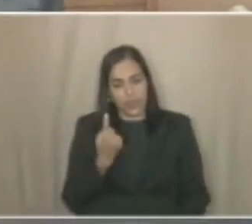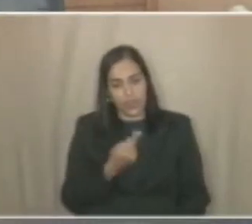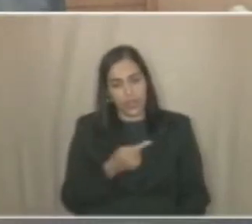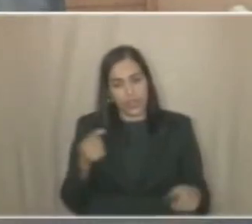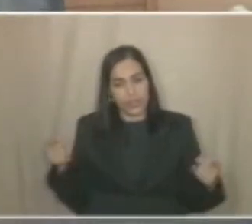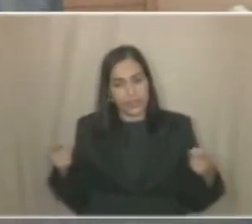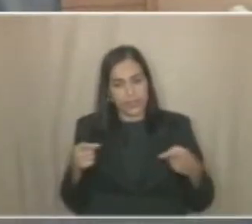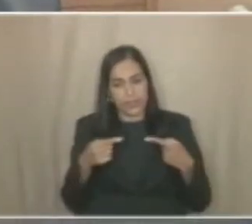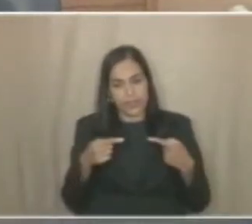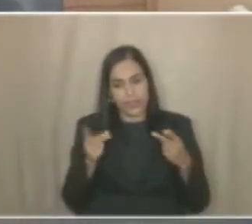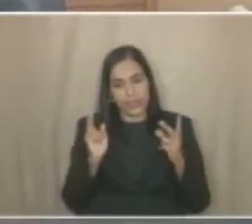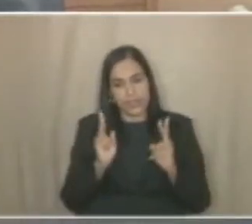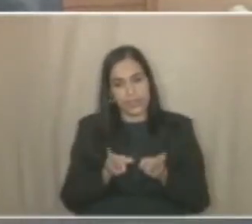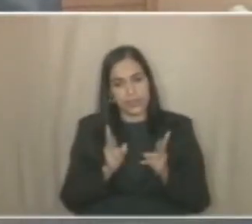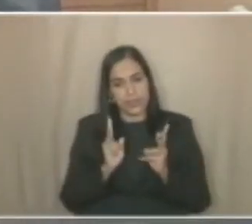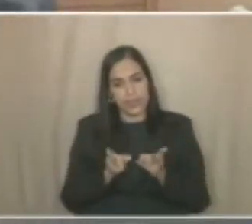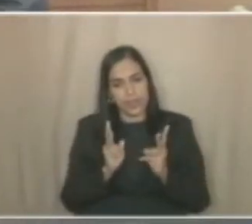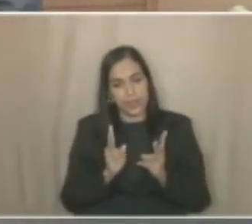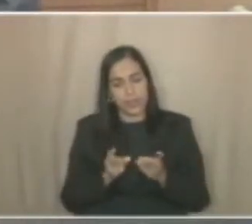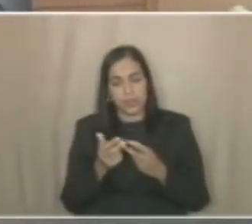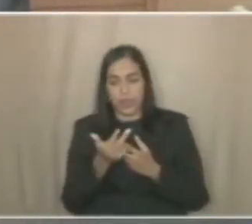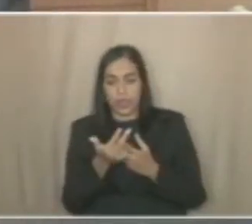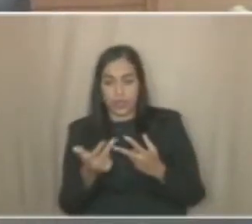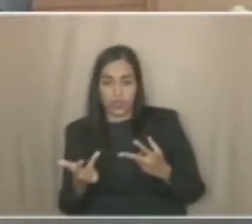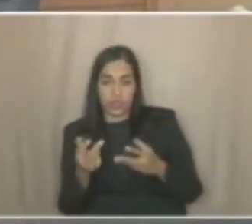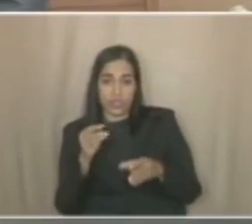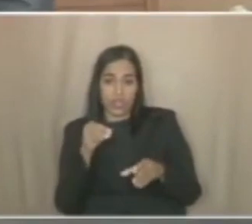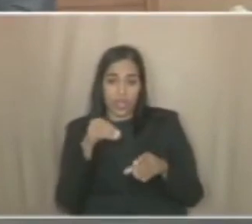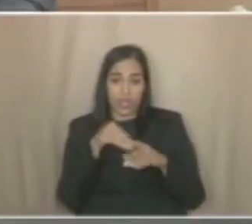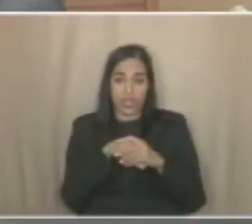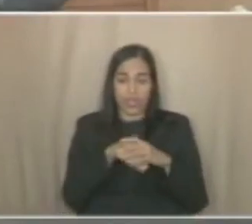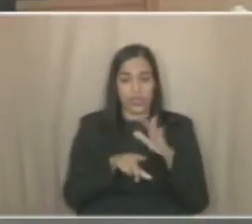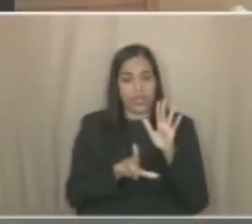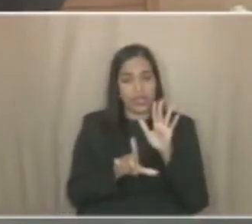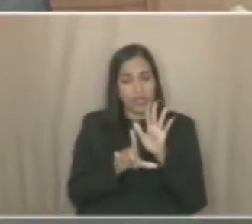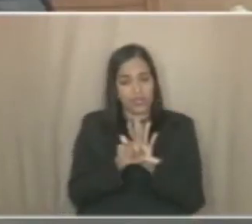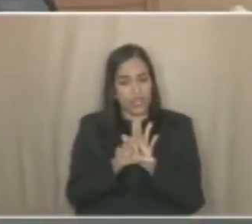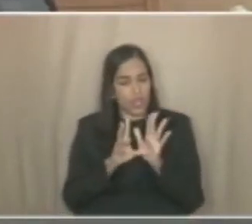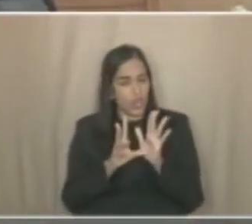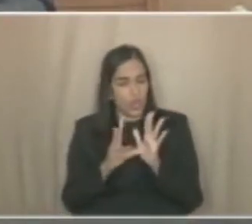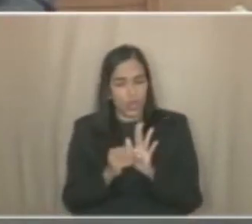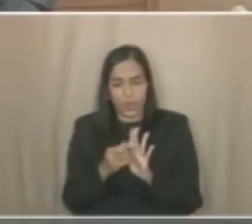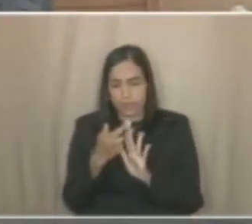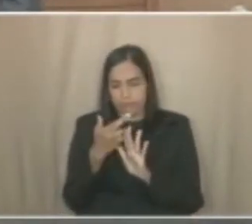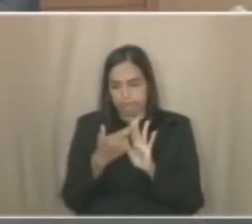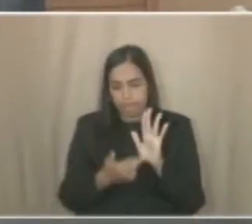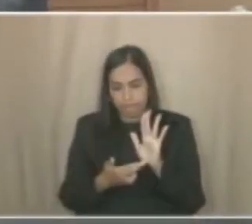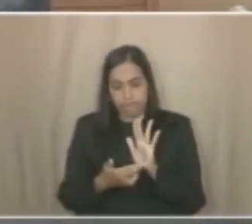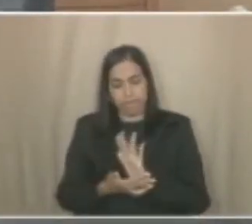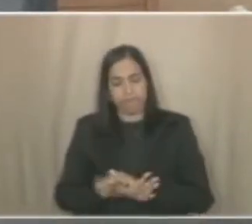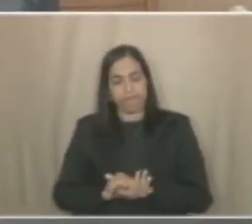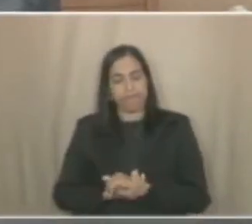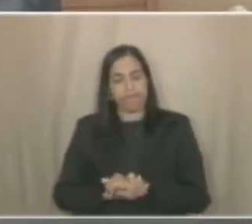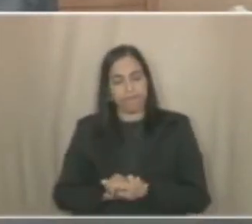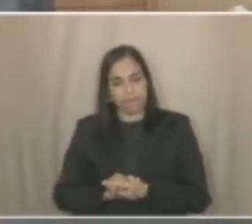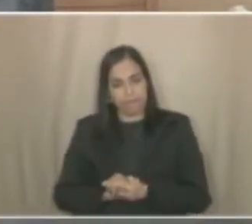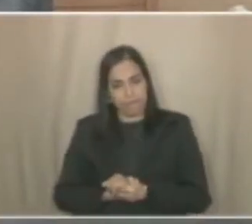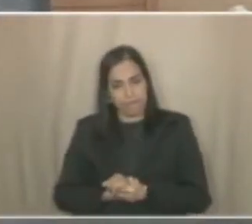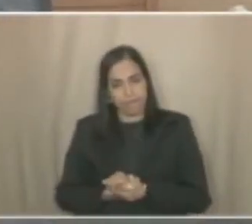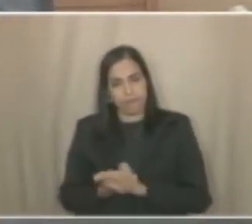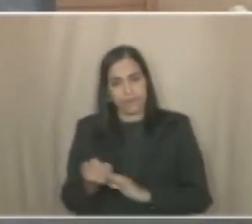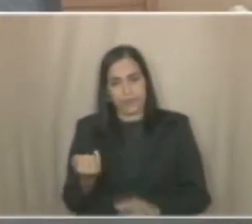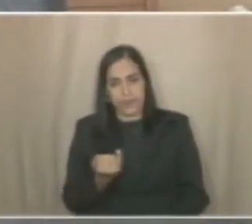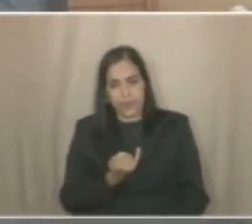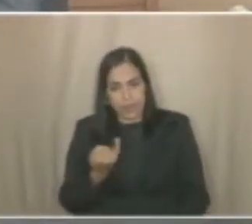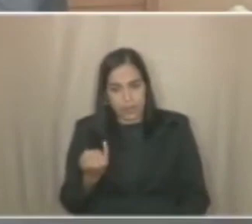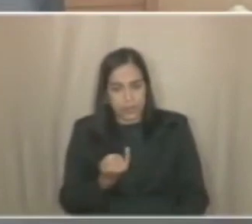defenderemos sempre que as coisas sejam feitas dentro das leis e seguindo todas as normas muitas vezes é importante que